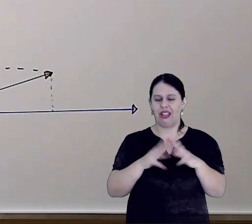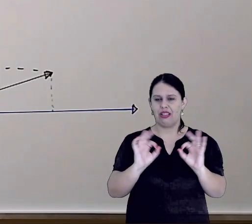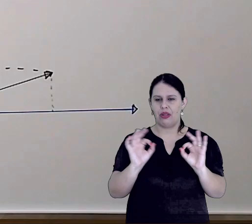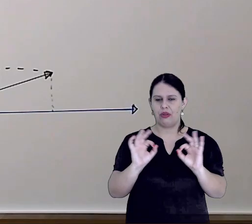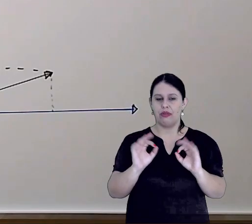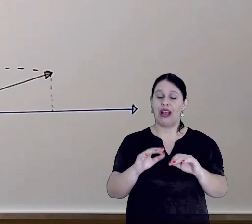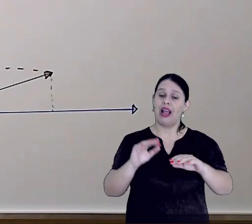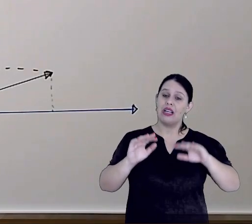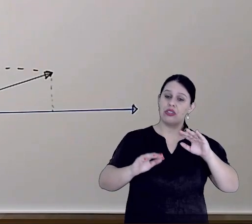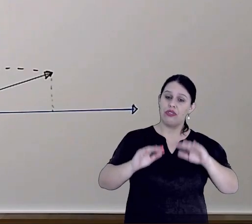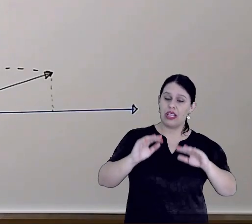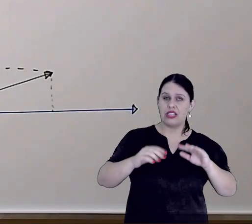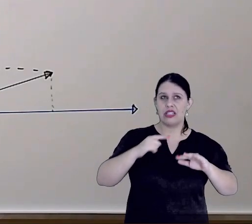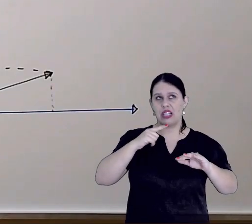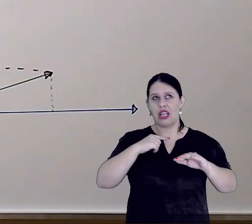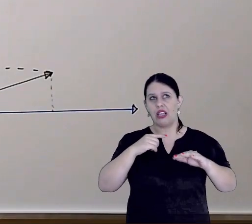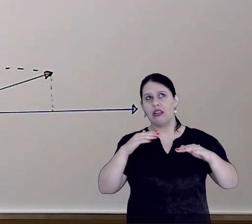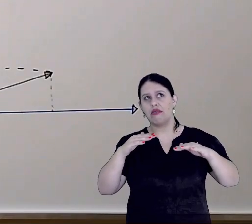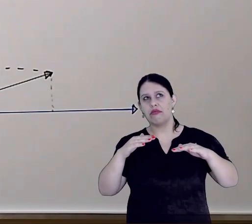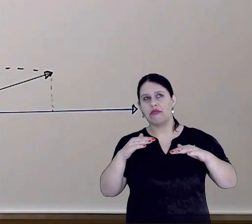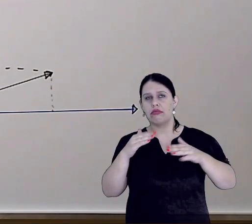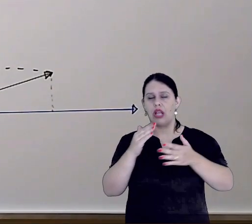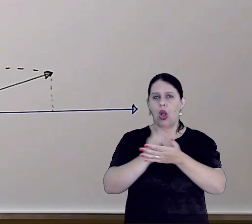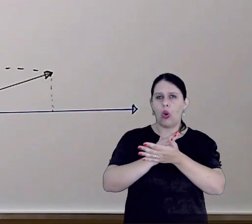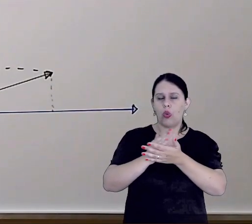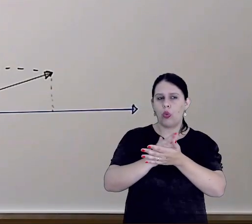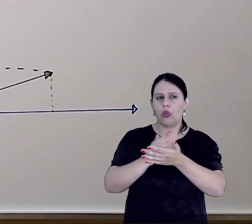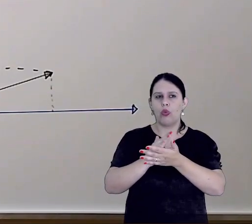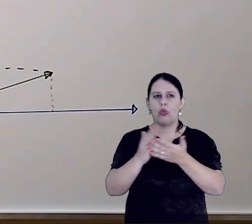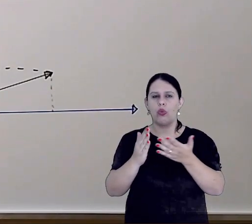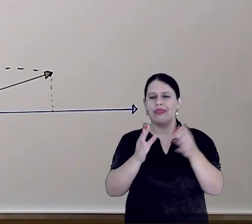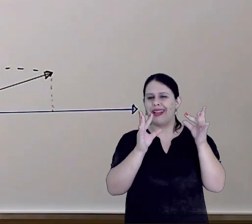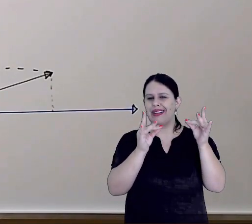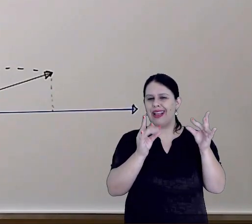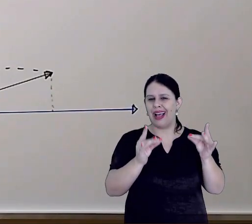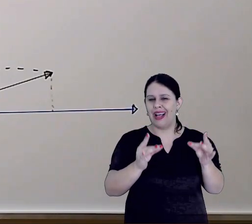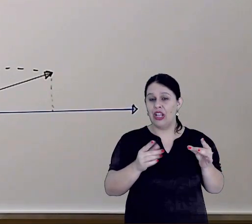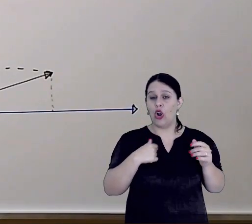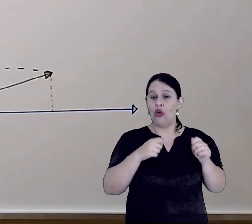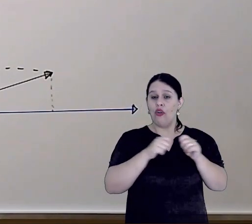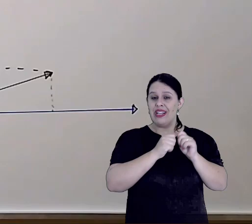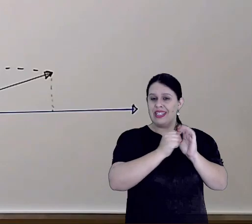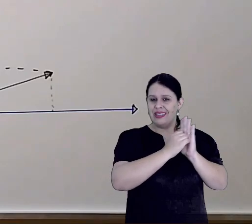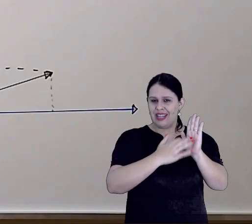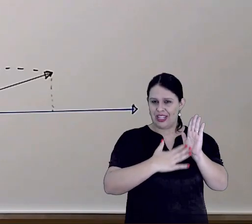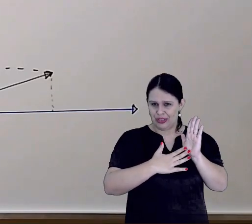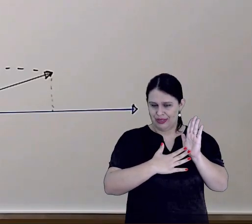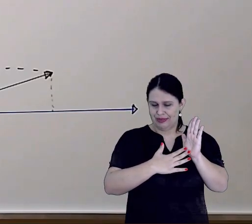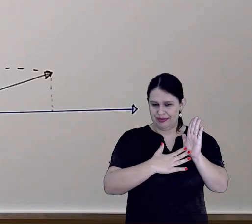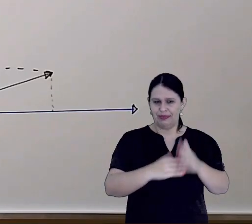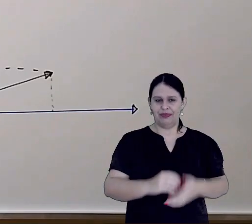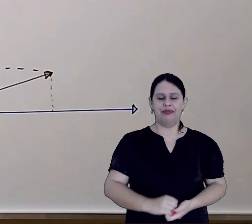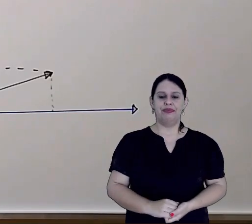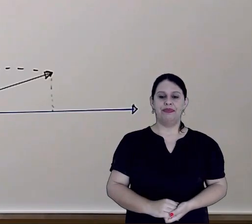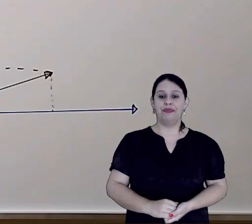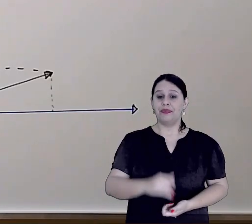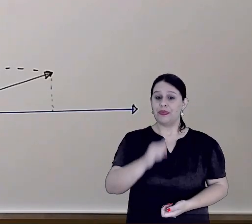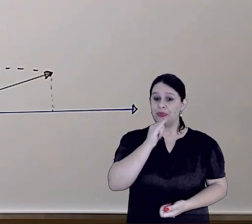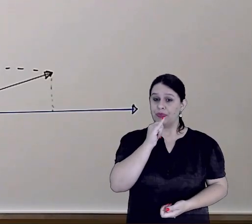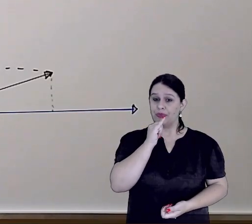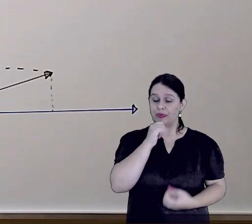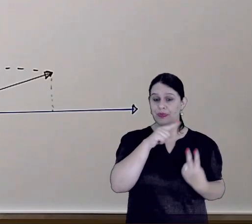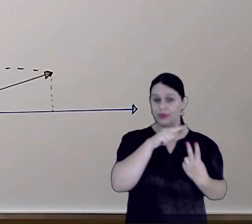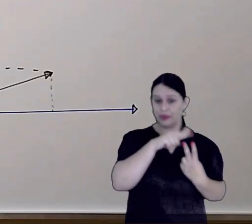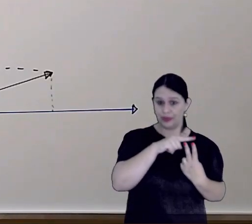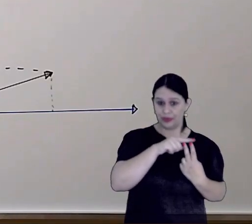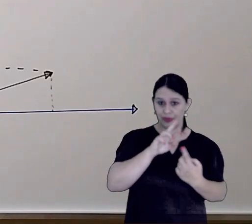né? Não tem nenhum futuro aqui Talvez vá ter algum detalhezinho Mas a gente vai fazer as contas, beleza?